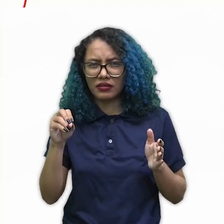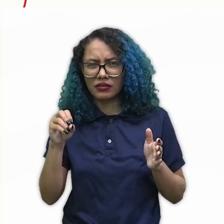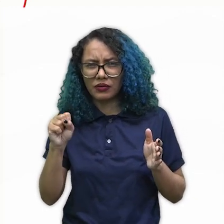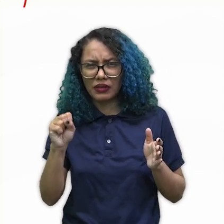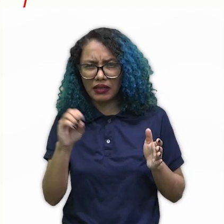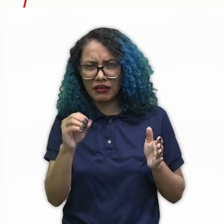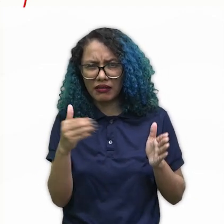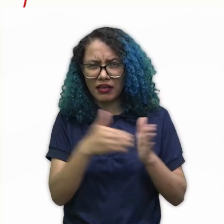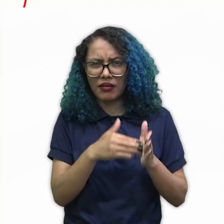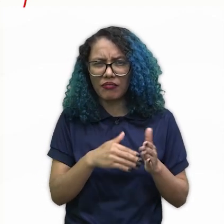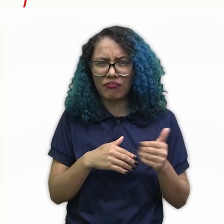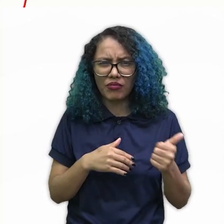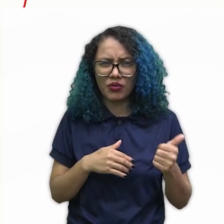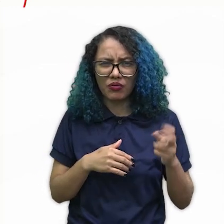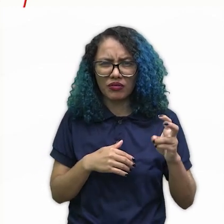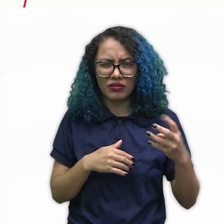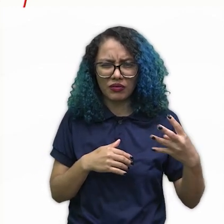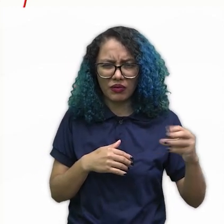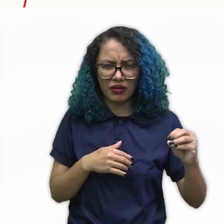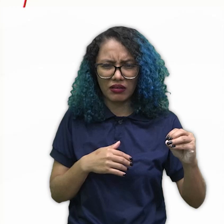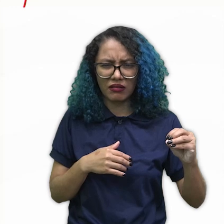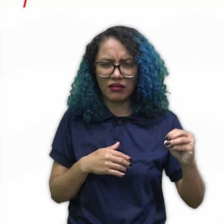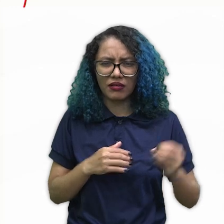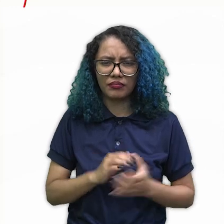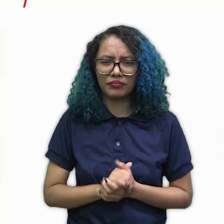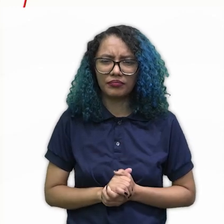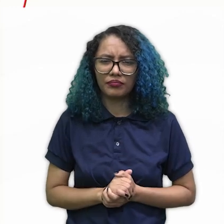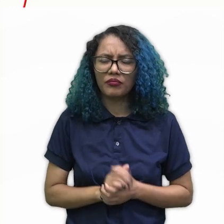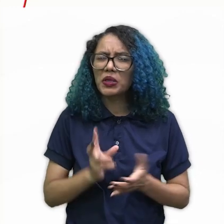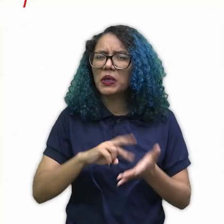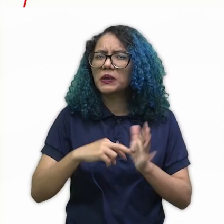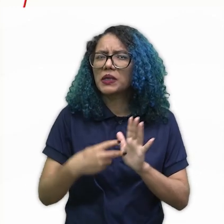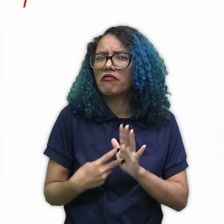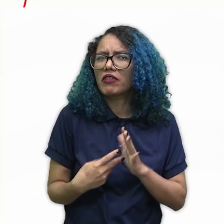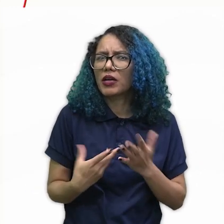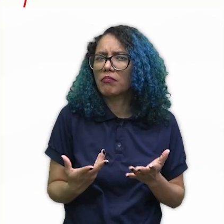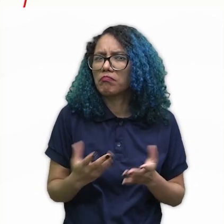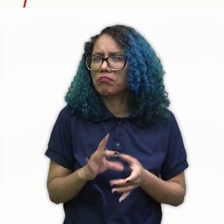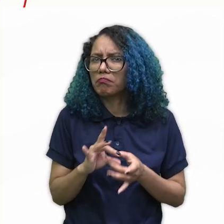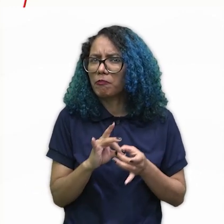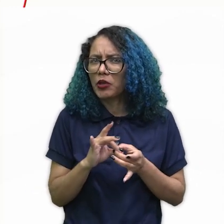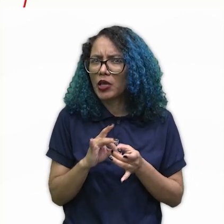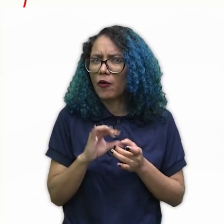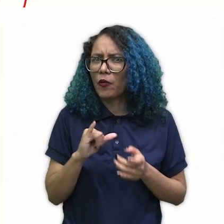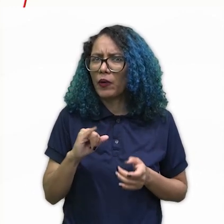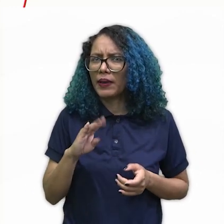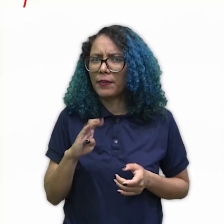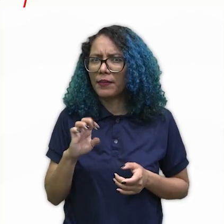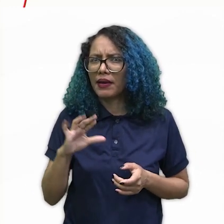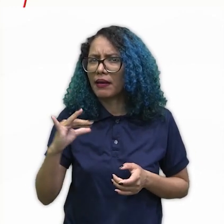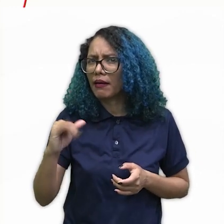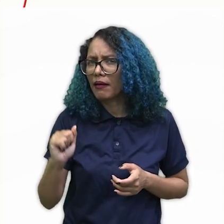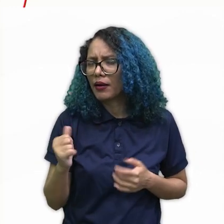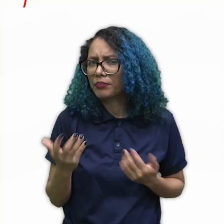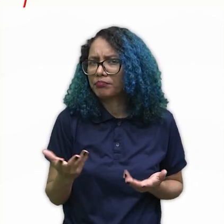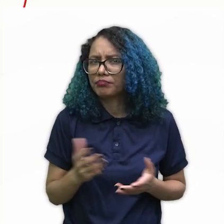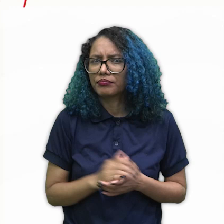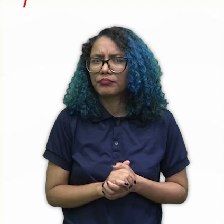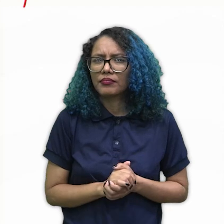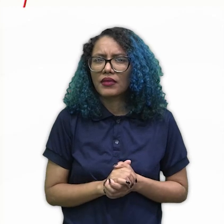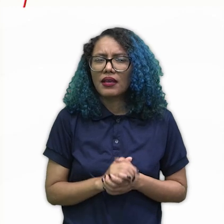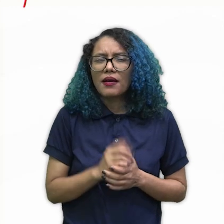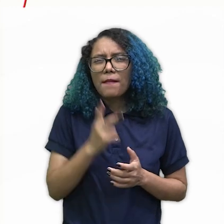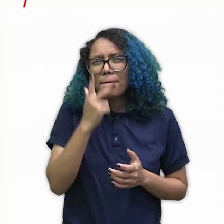1640. Professor, o que foi essa União Ibérica? A União Ibérica, ela foi uma espécie, de